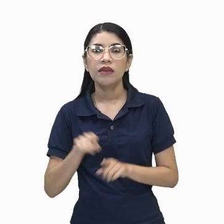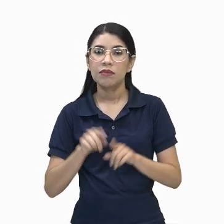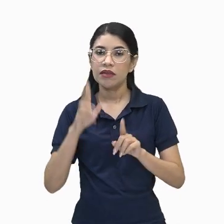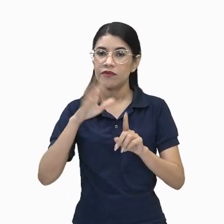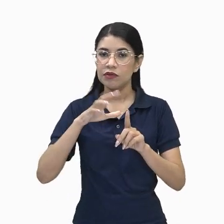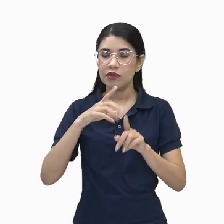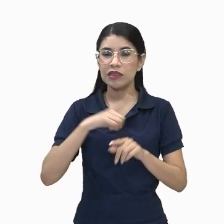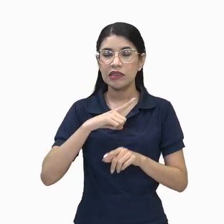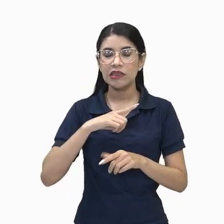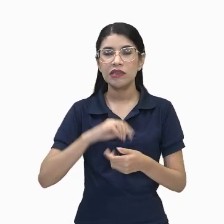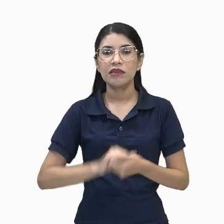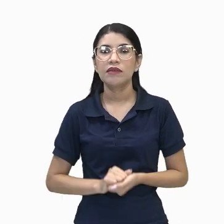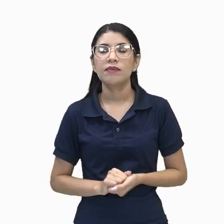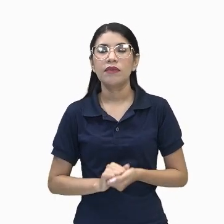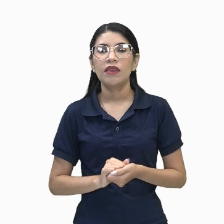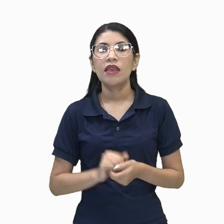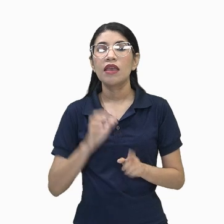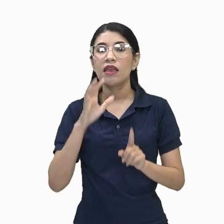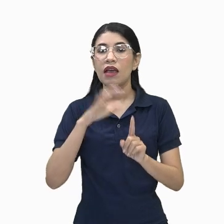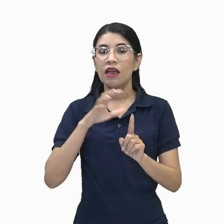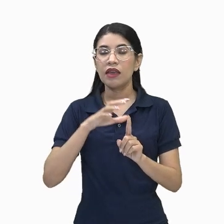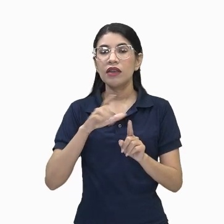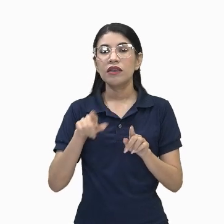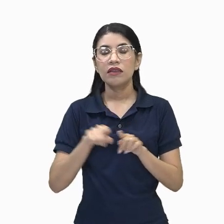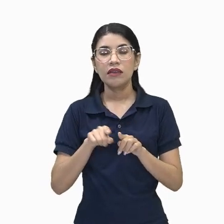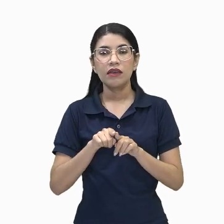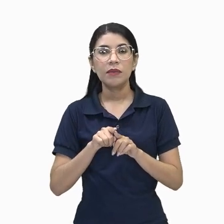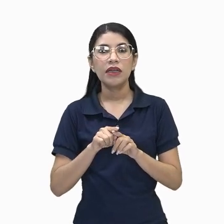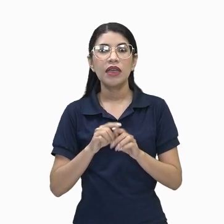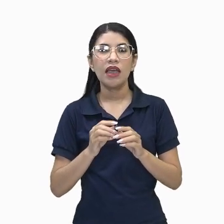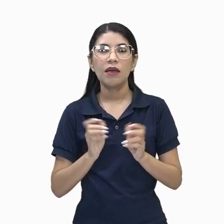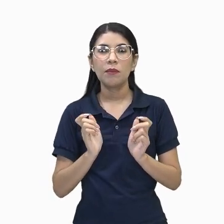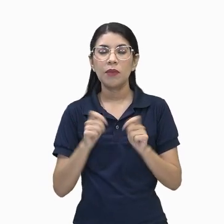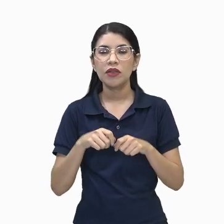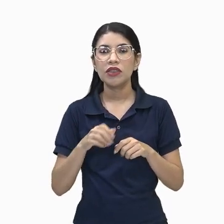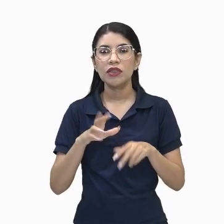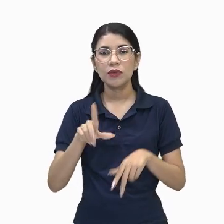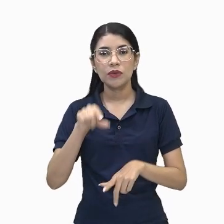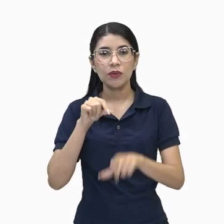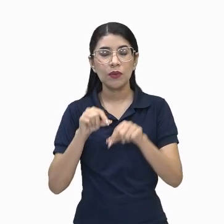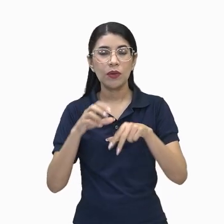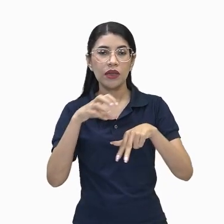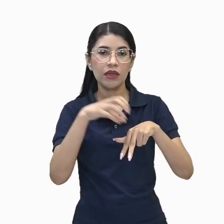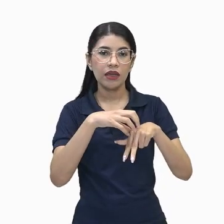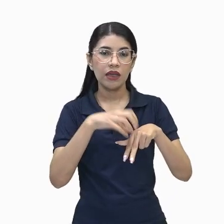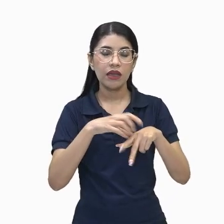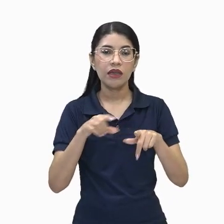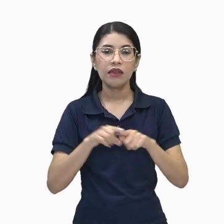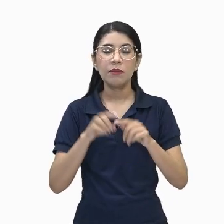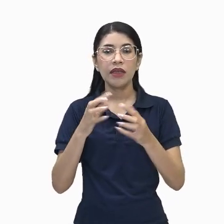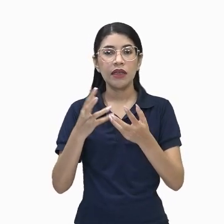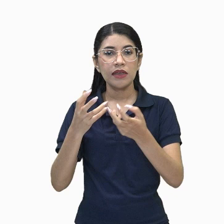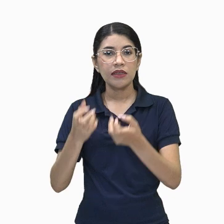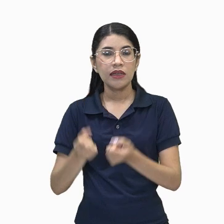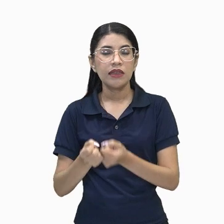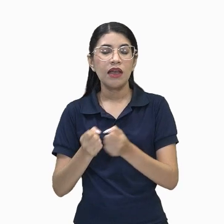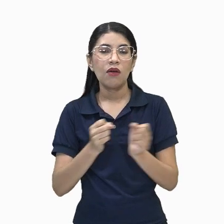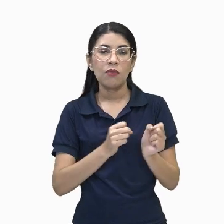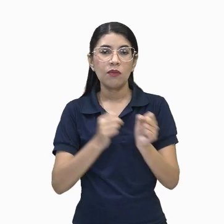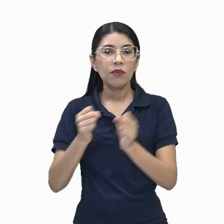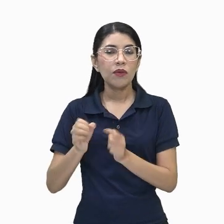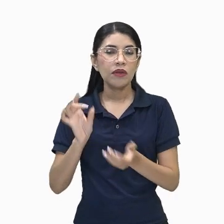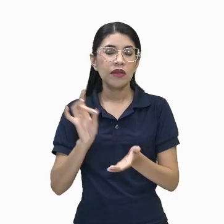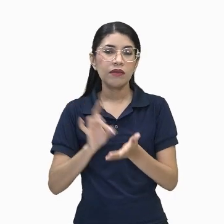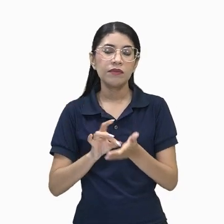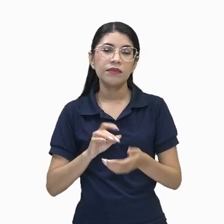igreja desempenhava um papel na coroação de reis e na legitimação do poder real. E vocês